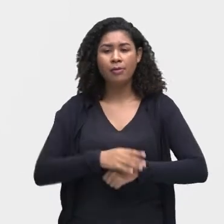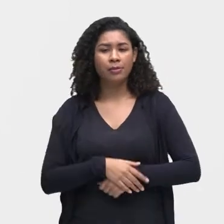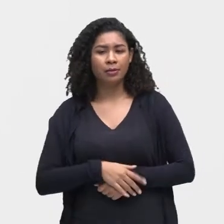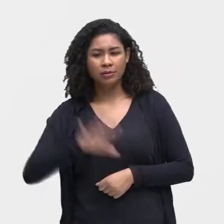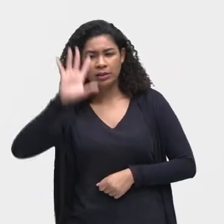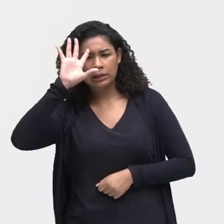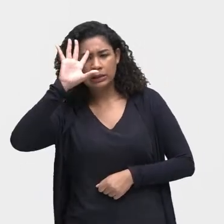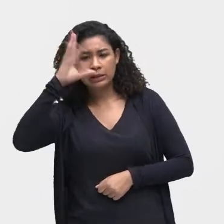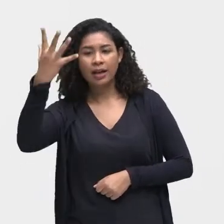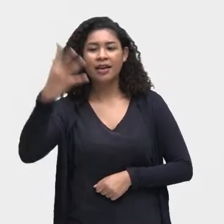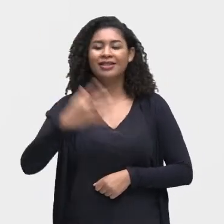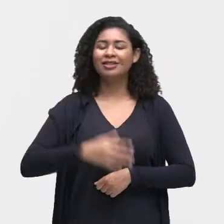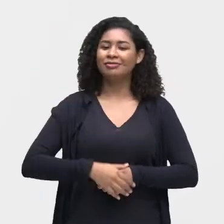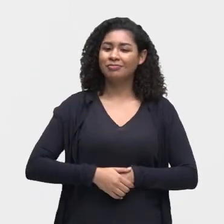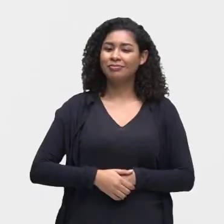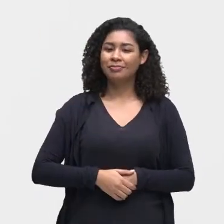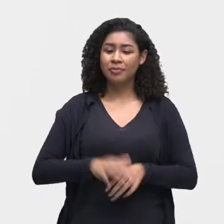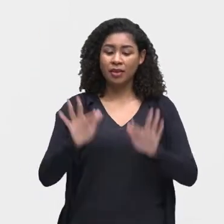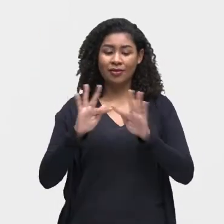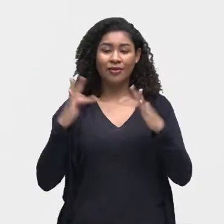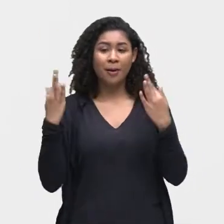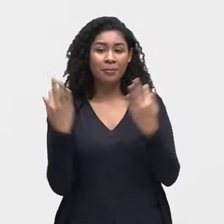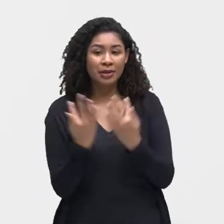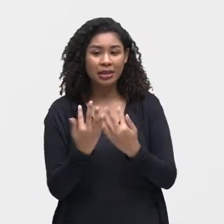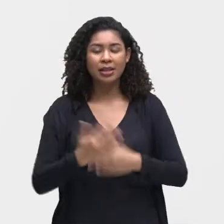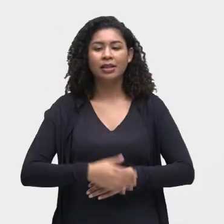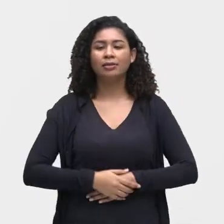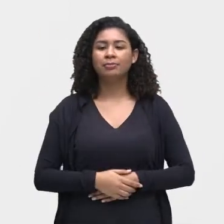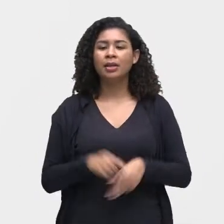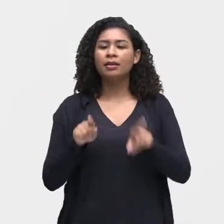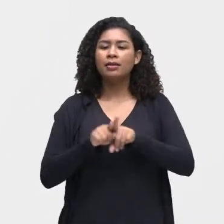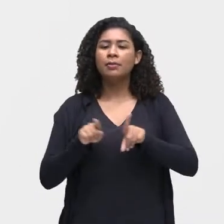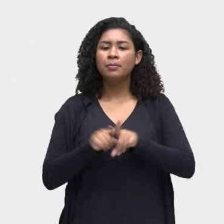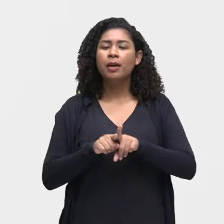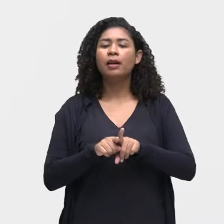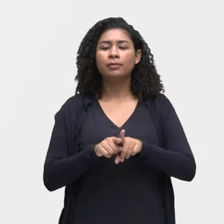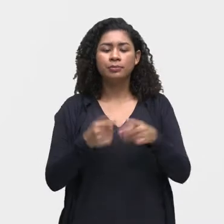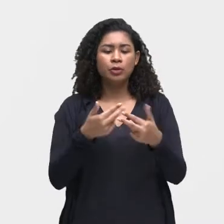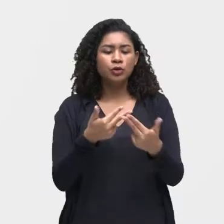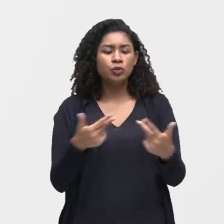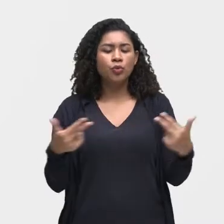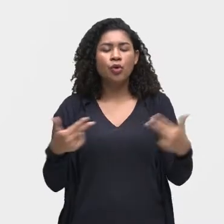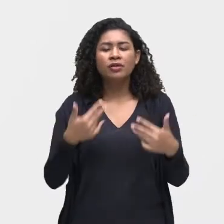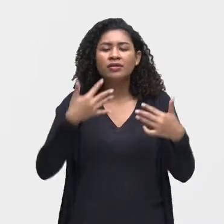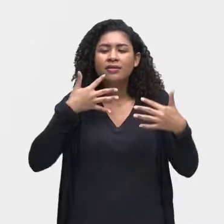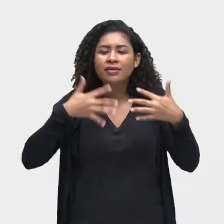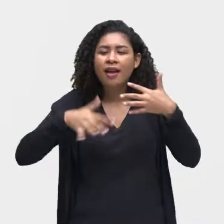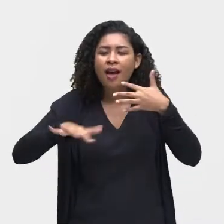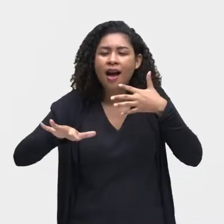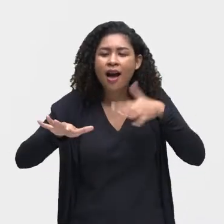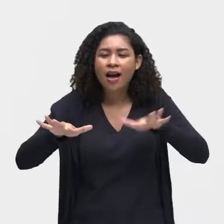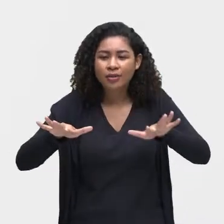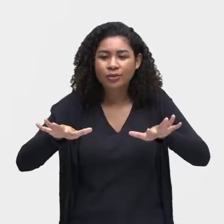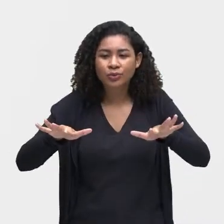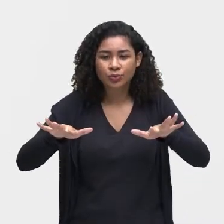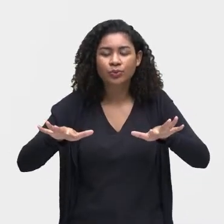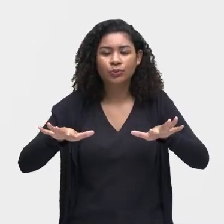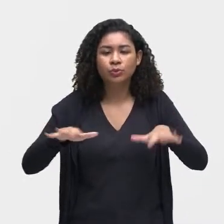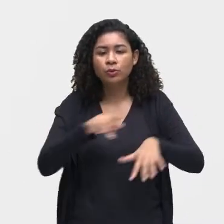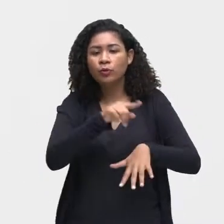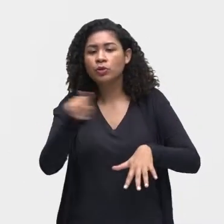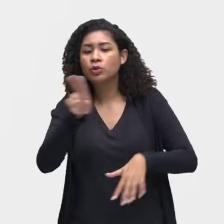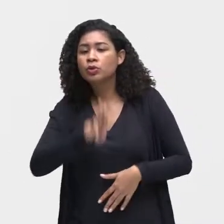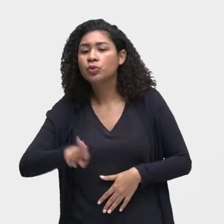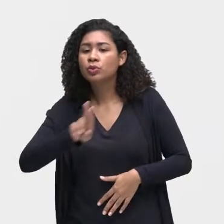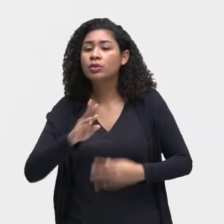forma como você lida com os recursos naturais e como você vive em sociedade também é meio ambiente.